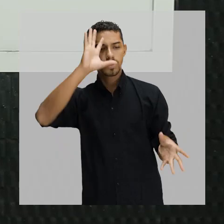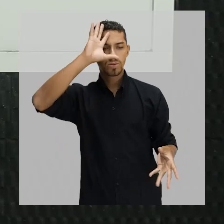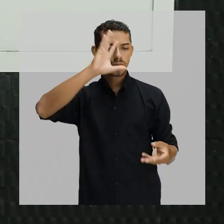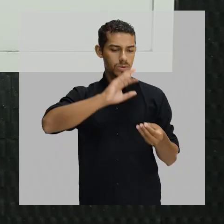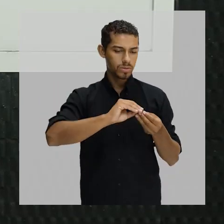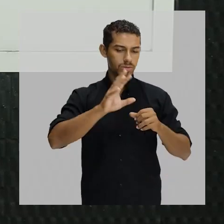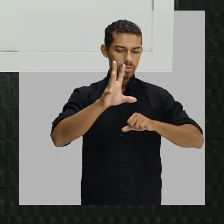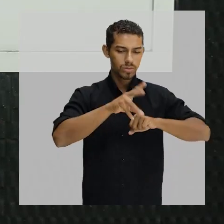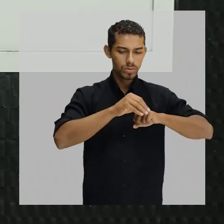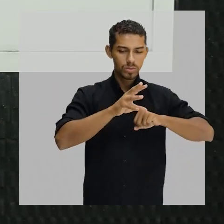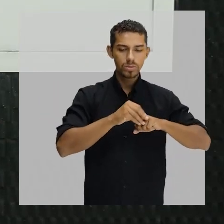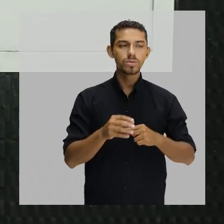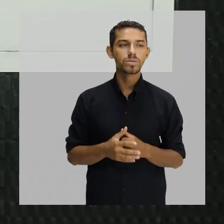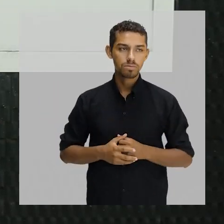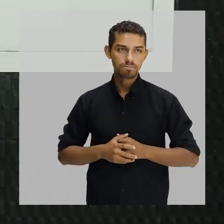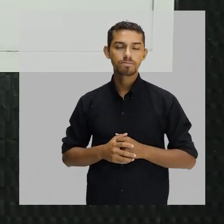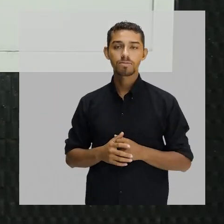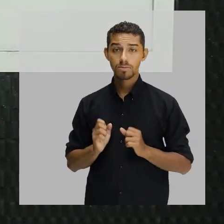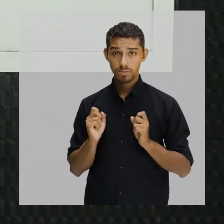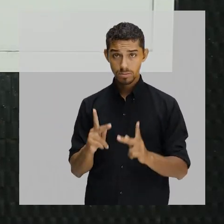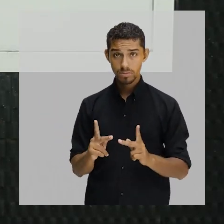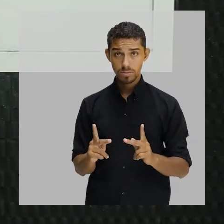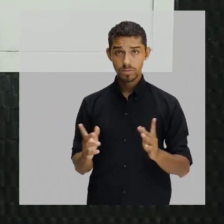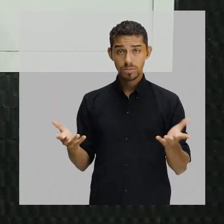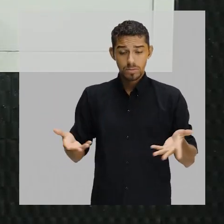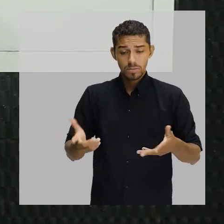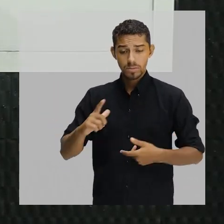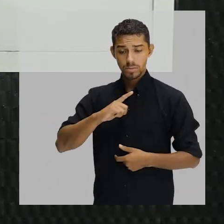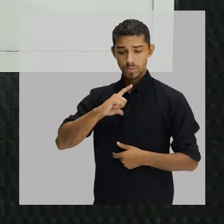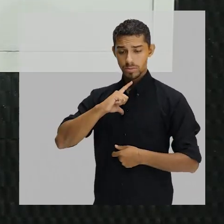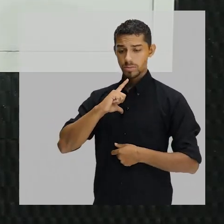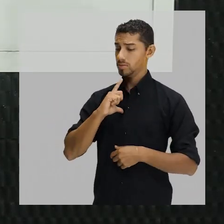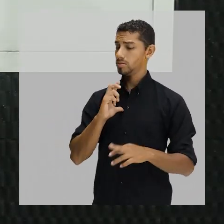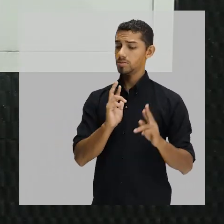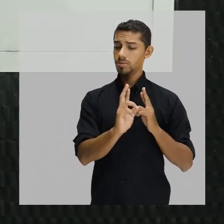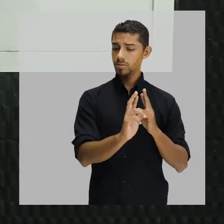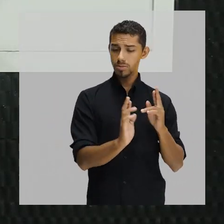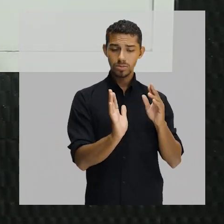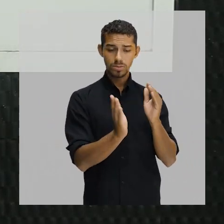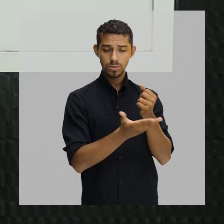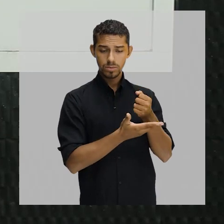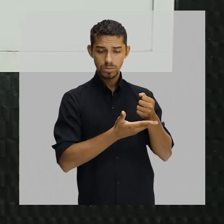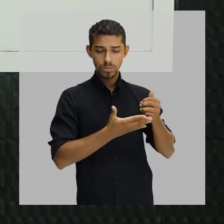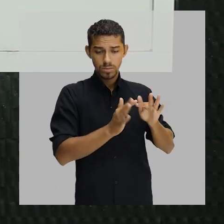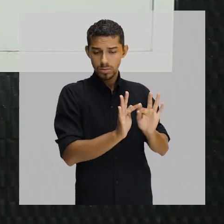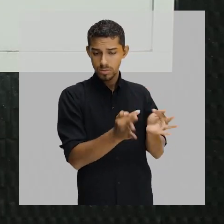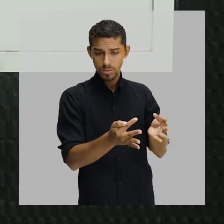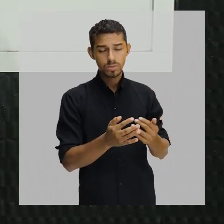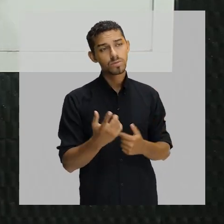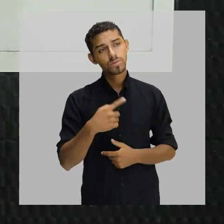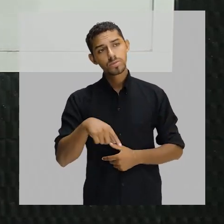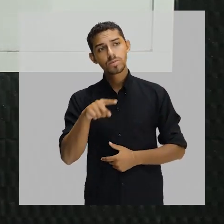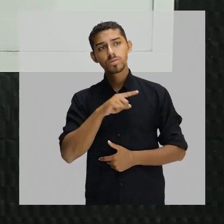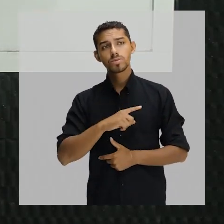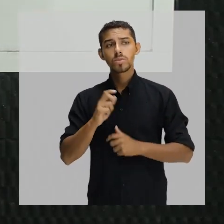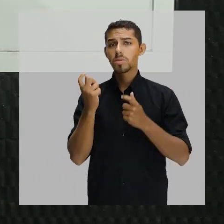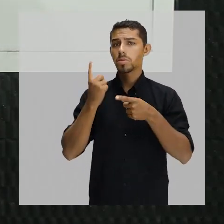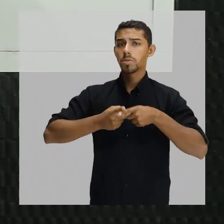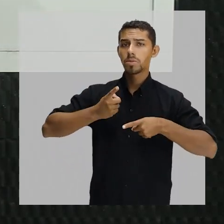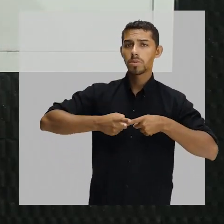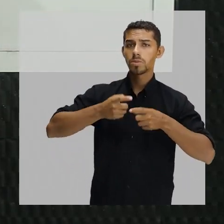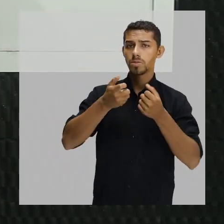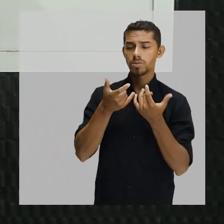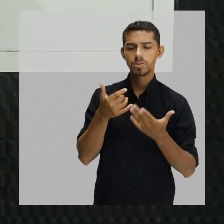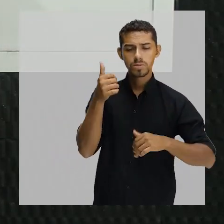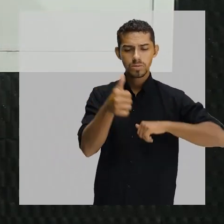objeto do conhecimento, ok? Então aqui nós temos uma relação básica. Obviamente, eu coloquei o gráfico básico porque isso aqui ele